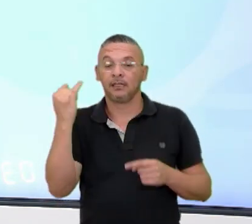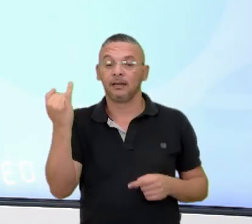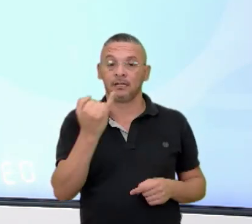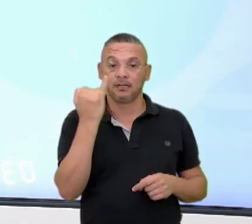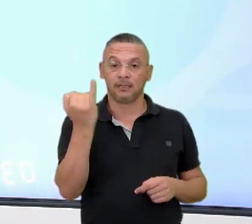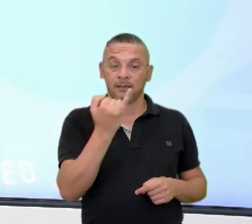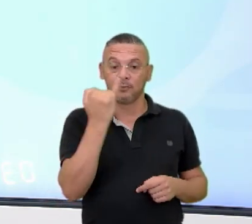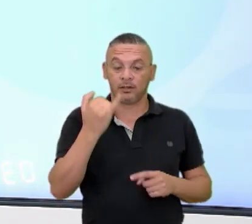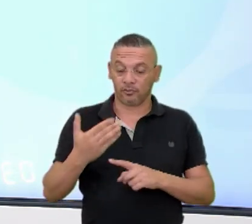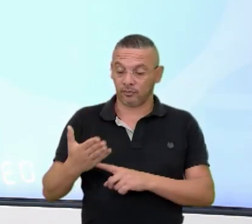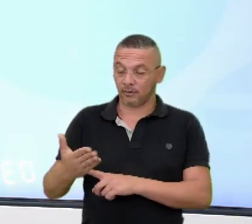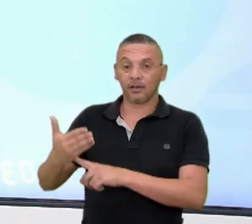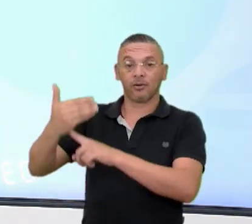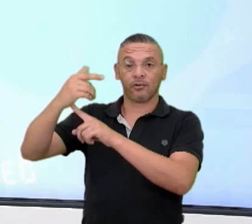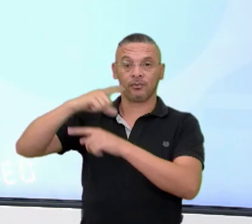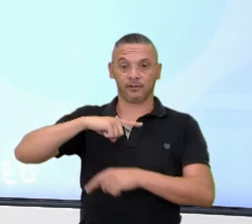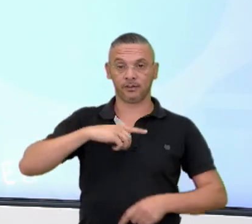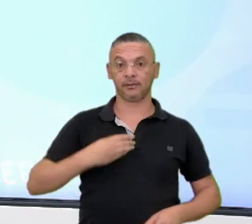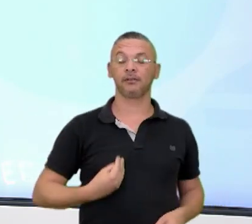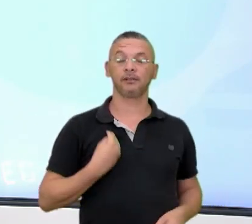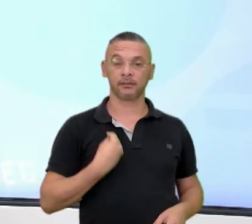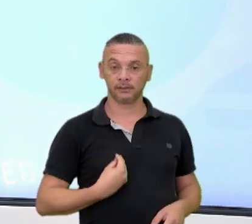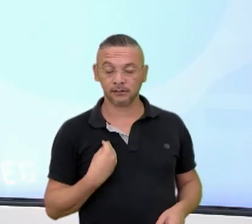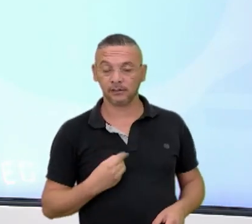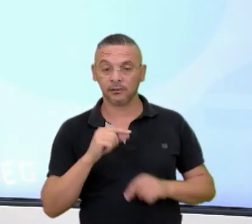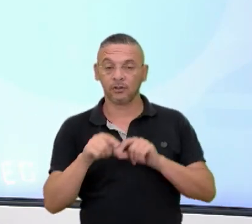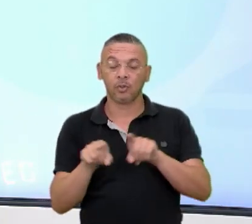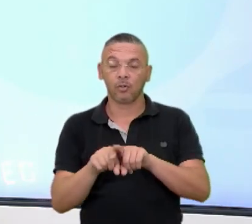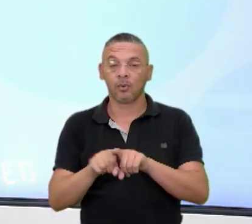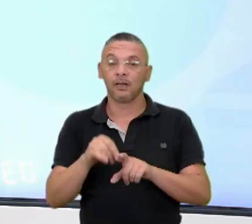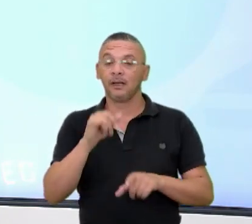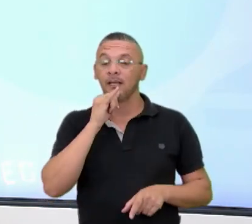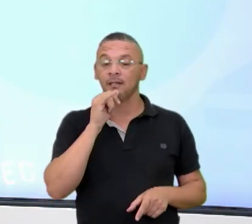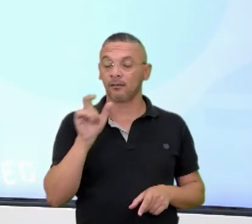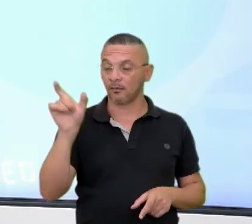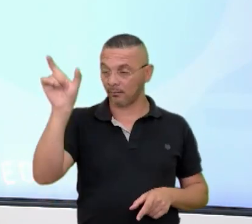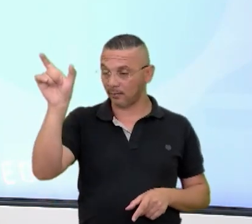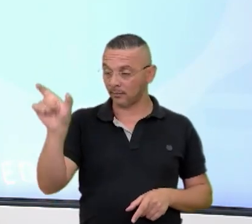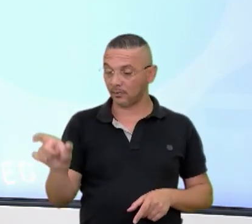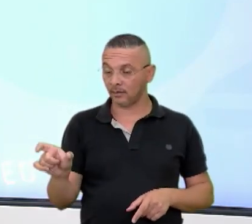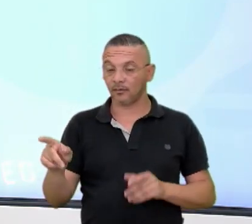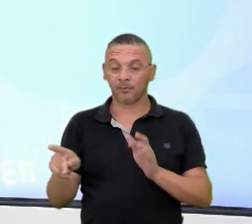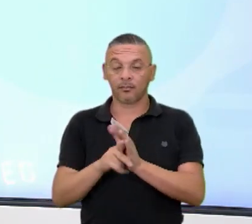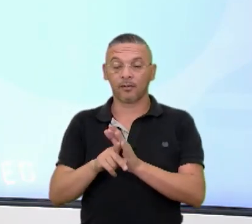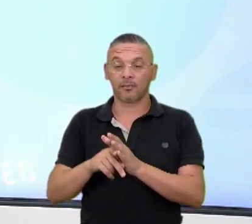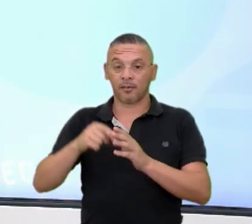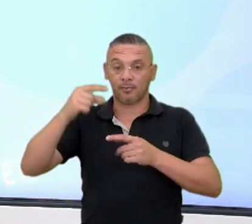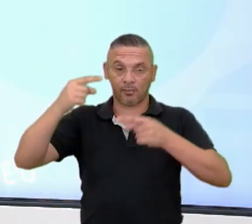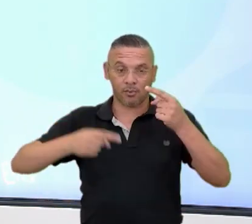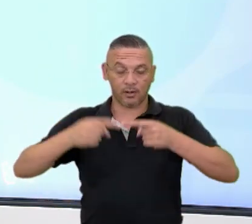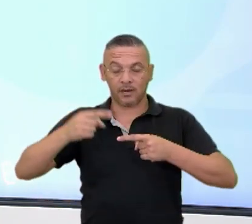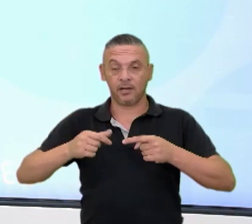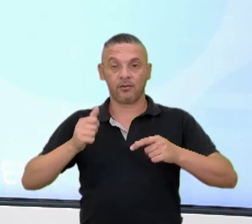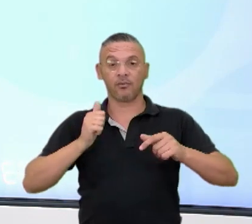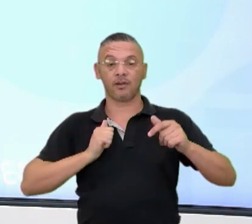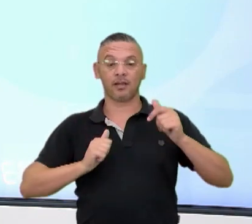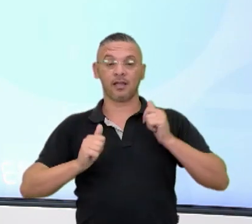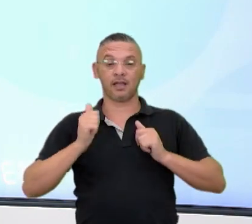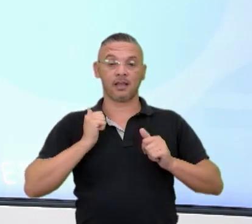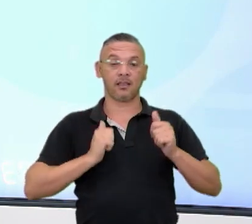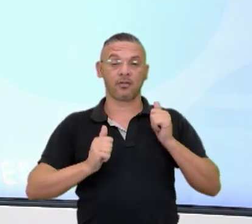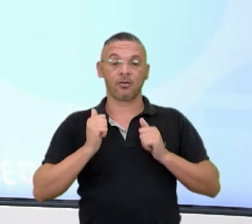de no final da aula dizer o que você achou. Lá vai ter o link bonitinho aparecendo aqui também. E ó, esse aqui, ó, vendo? Vai aparecer aqui bonitinho. Não vai lá agora não, agora você